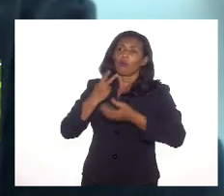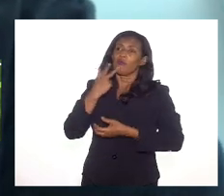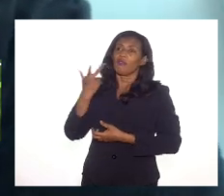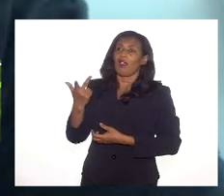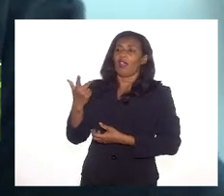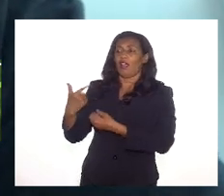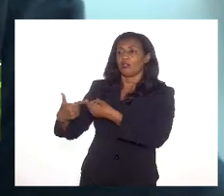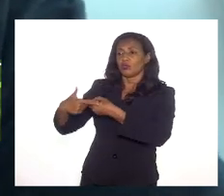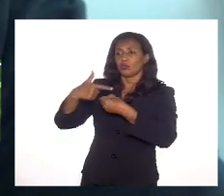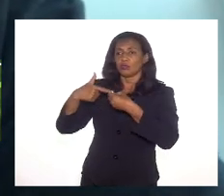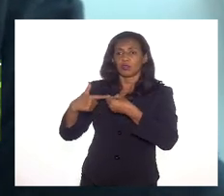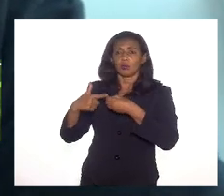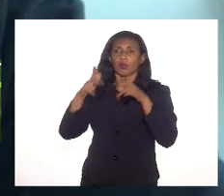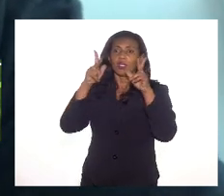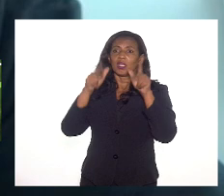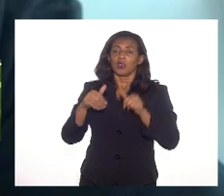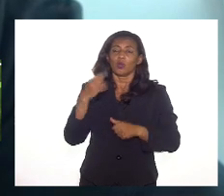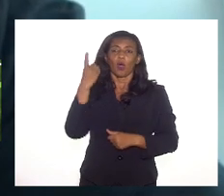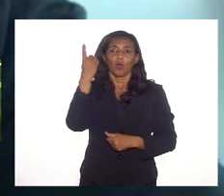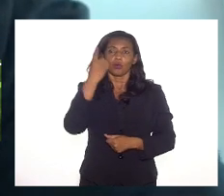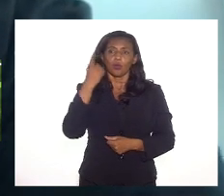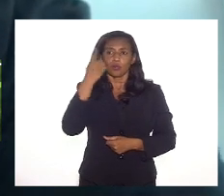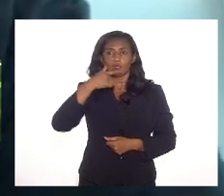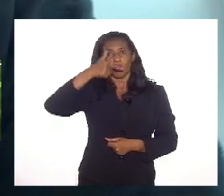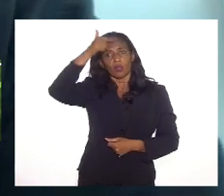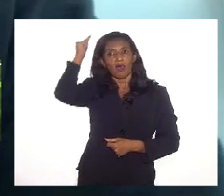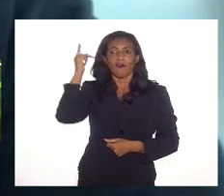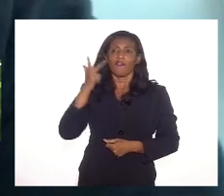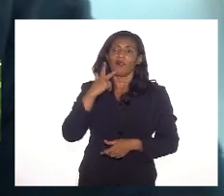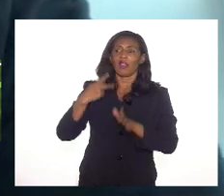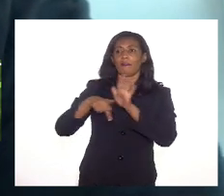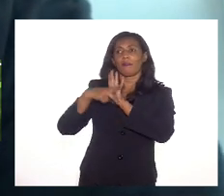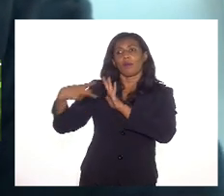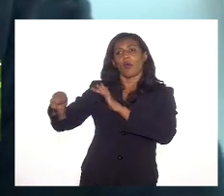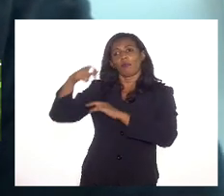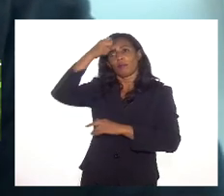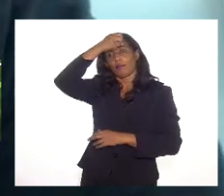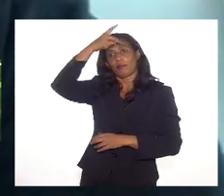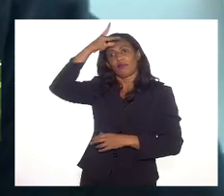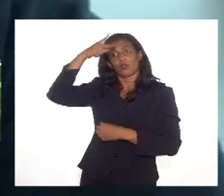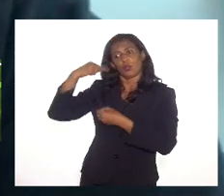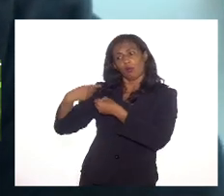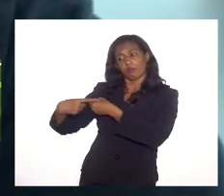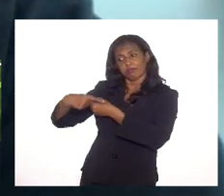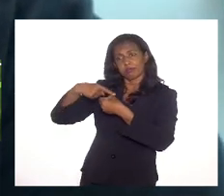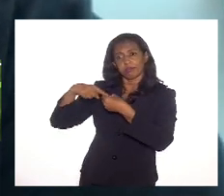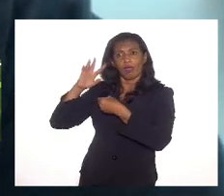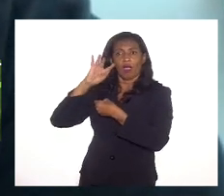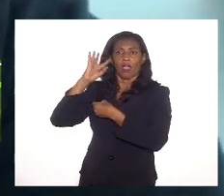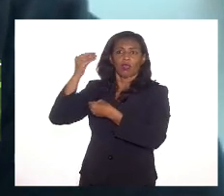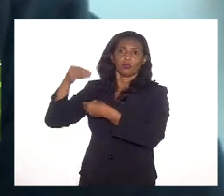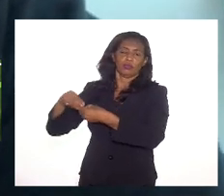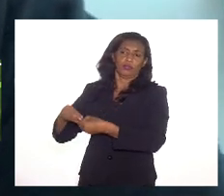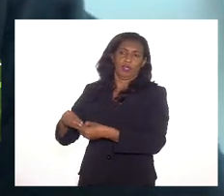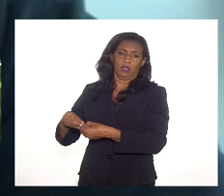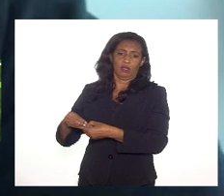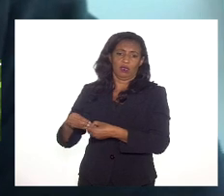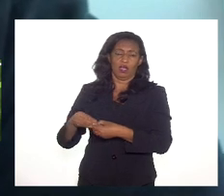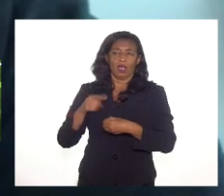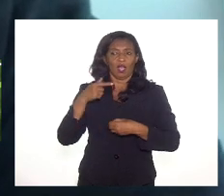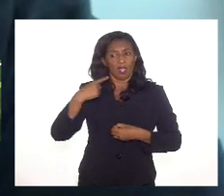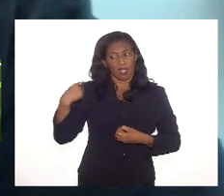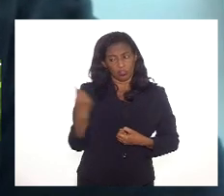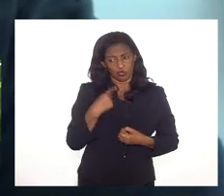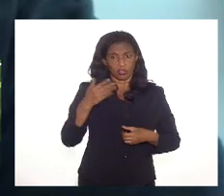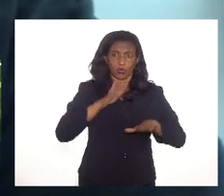como o deputado Luiz Paulo diz, é uma política municipal, a gente não teria competência para isso. Então, a gente tem que tomar